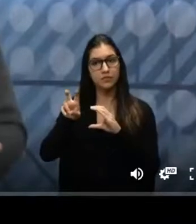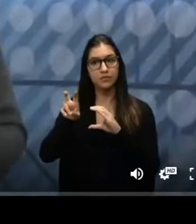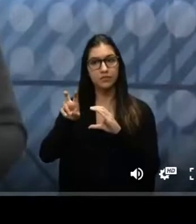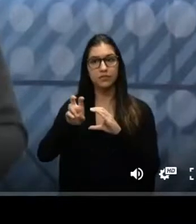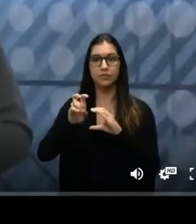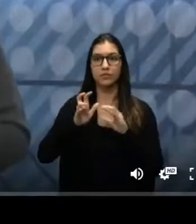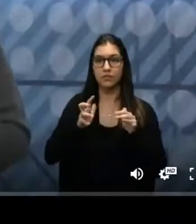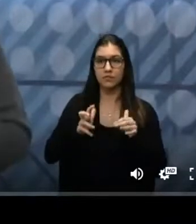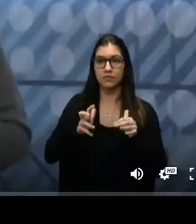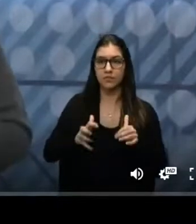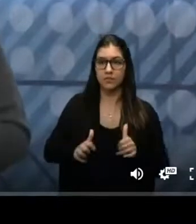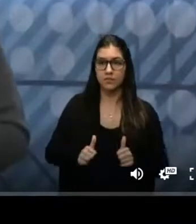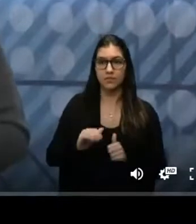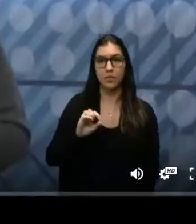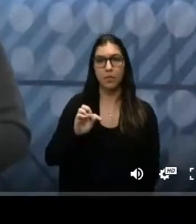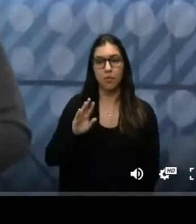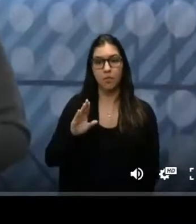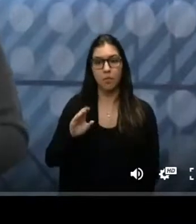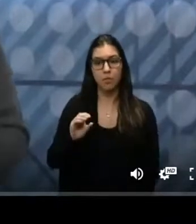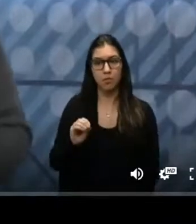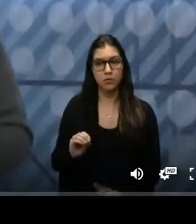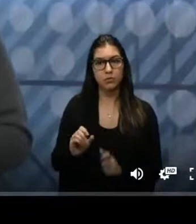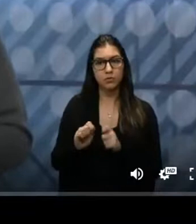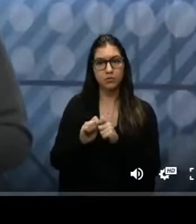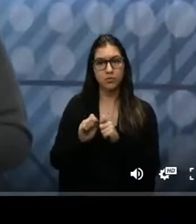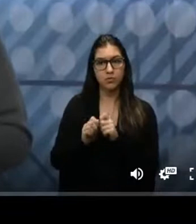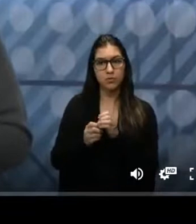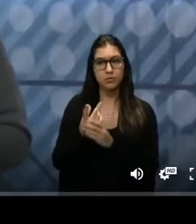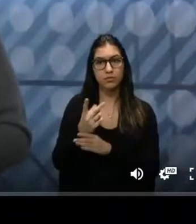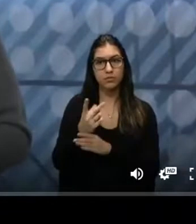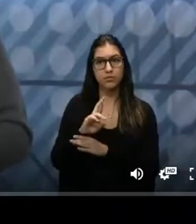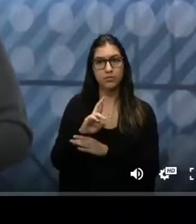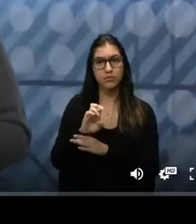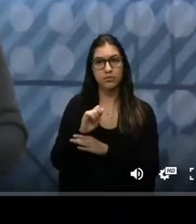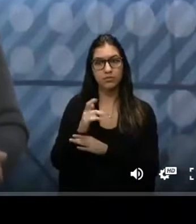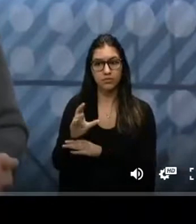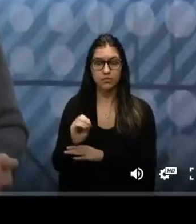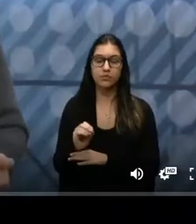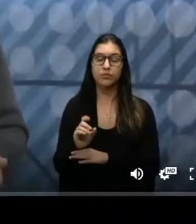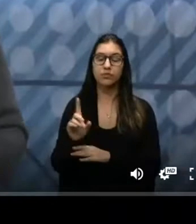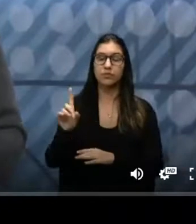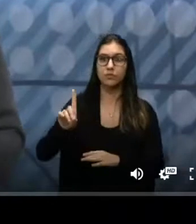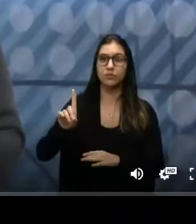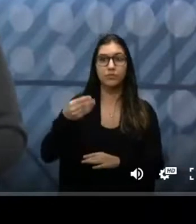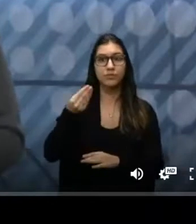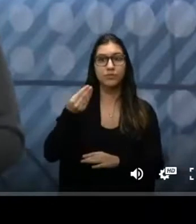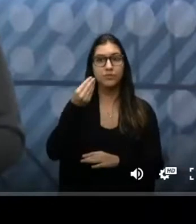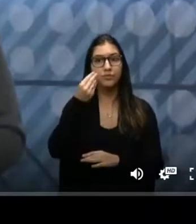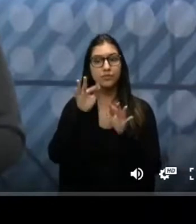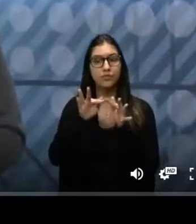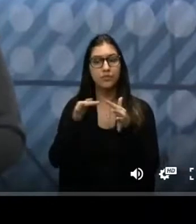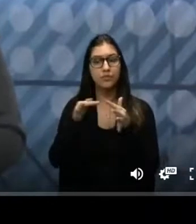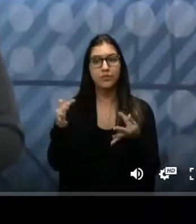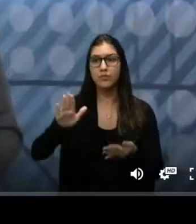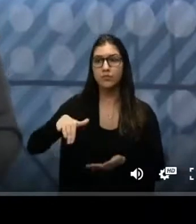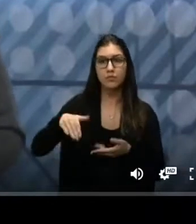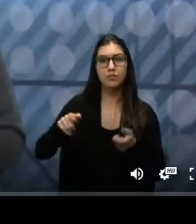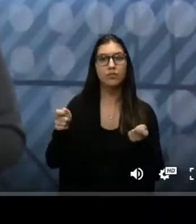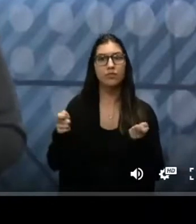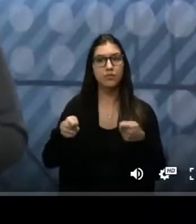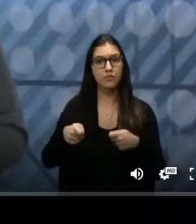a pureza daquele composto que foi formado por uma reação química. Então, ele é um teste simples, barato de ser